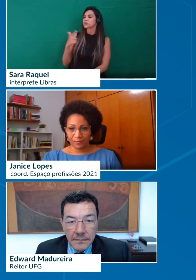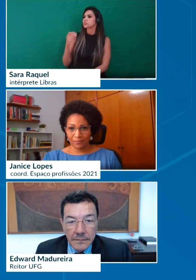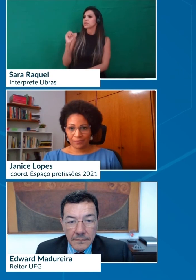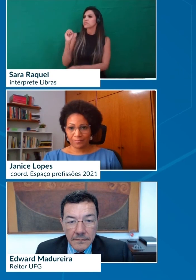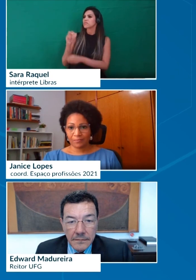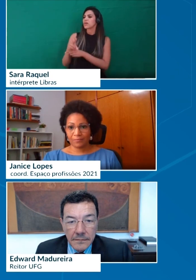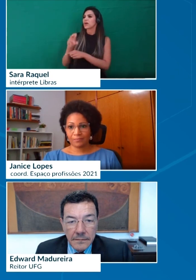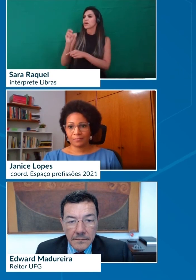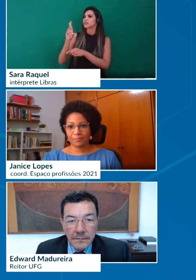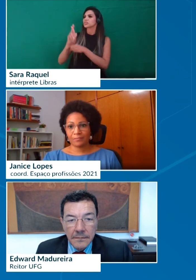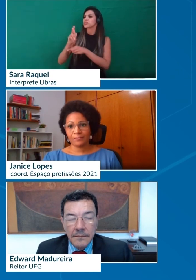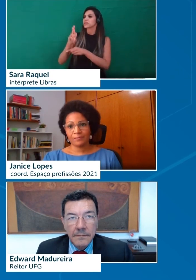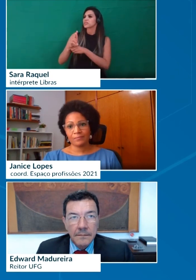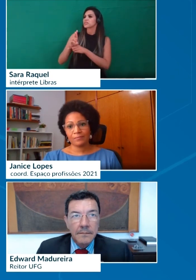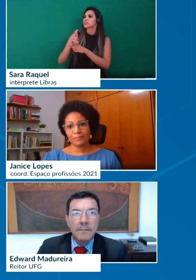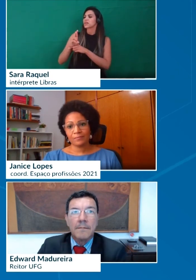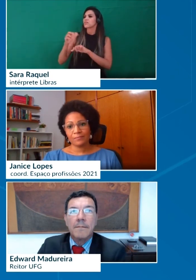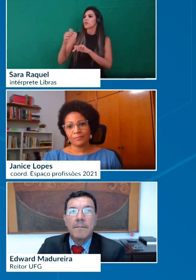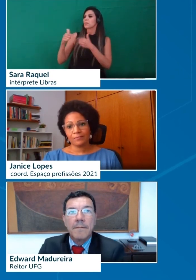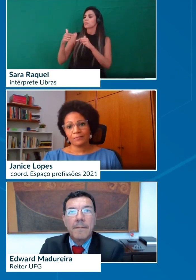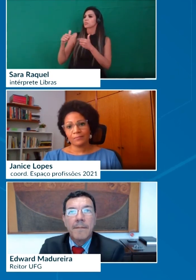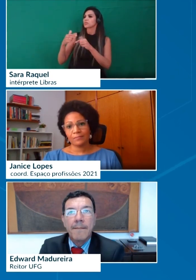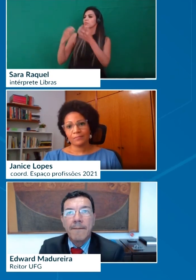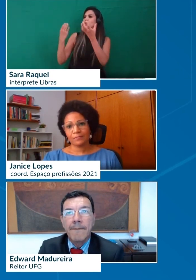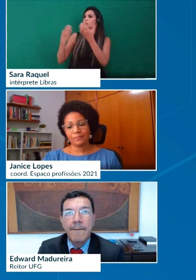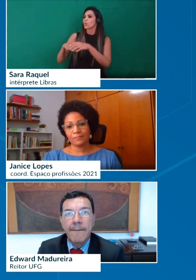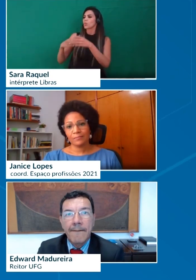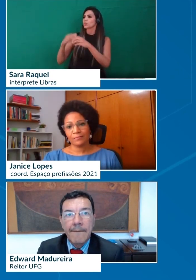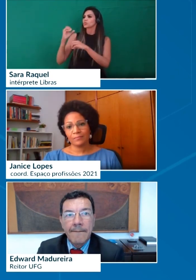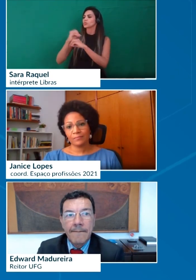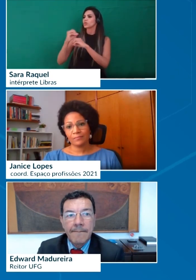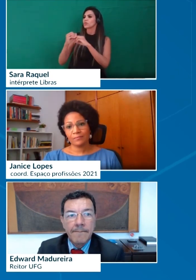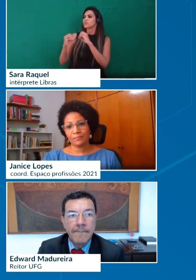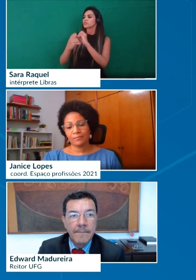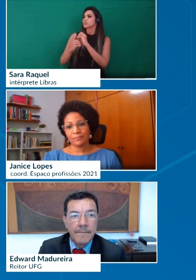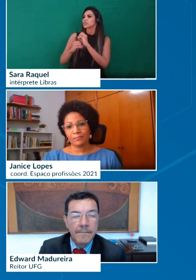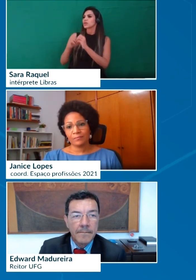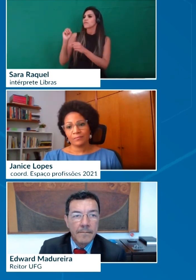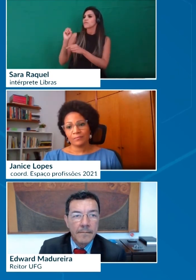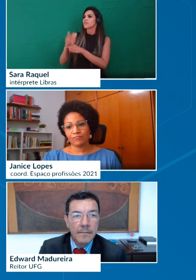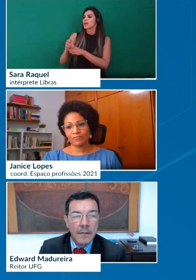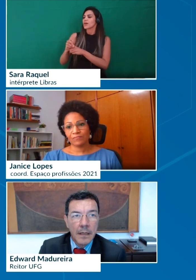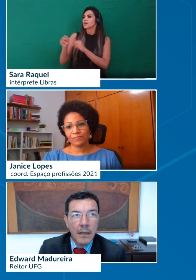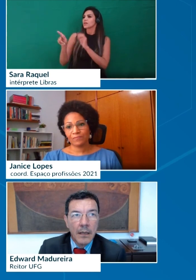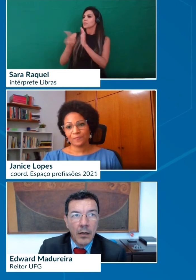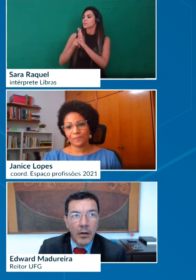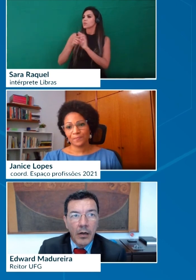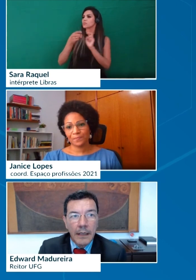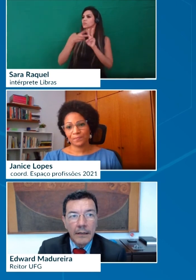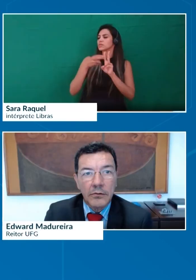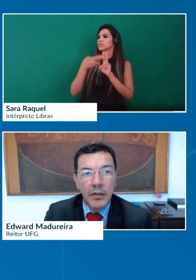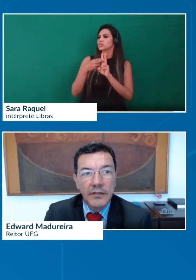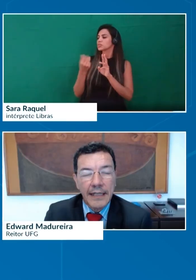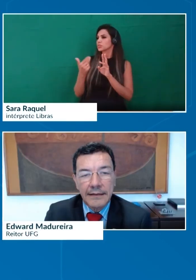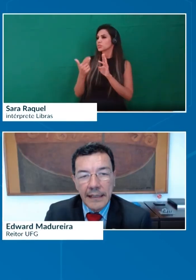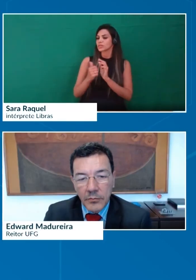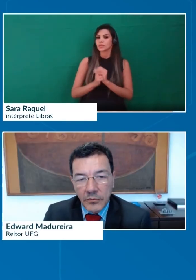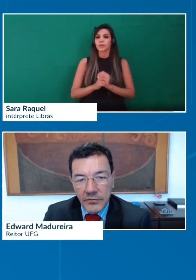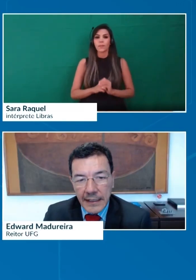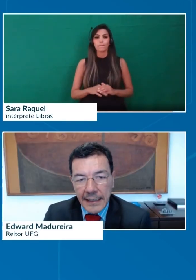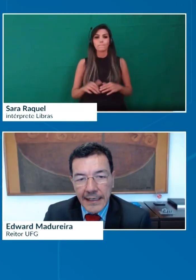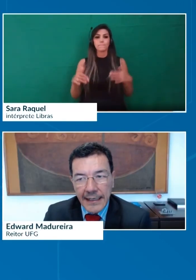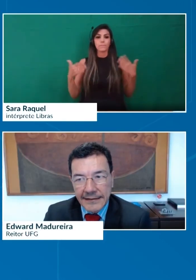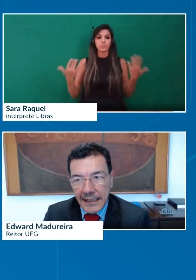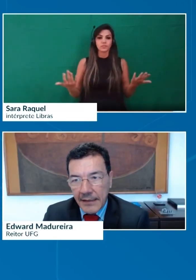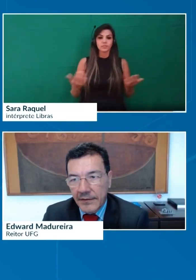da UFG. O senhor pode falar sobre isso? Gostaria que o senhor falasse brevemente, professor, porque o nosso tempo já está no final. Olha, nós já